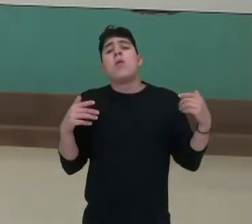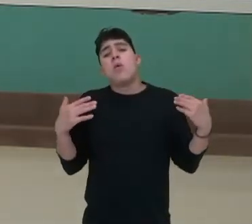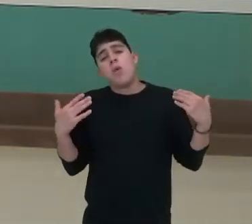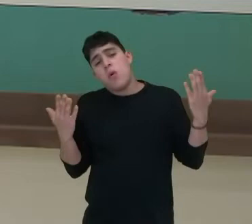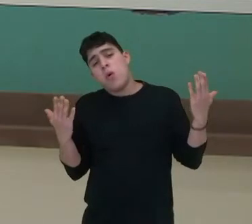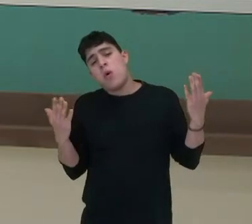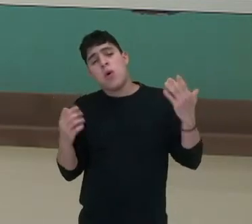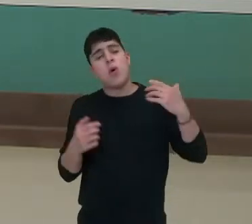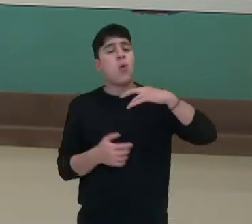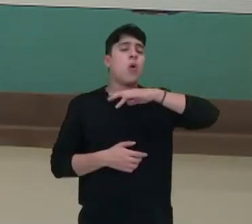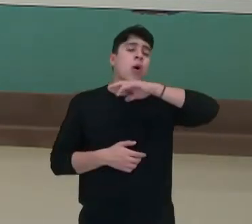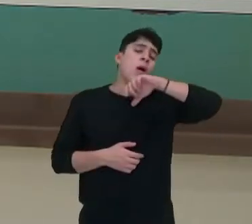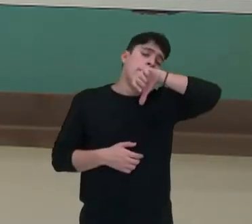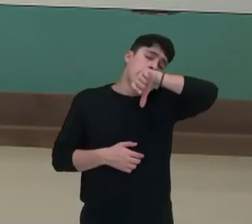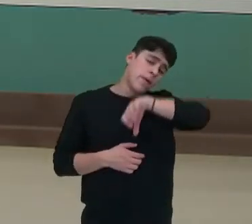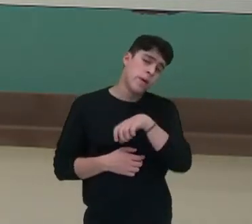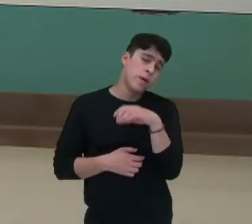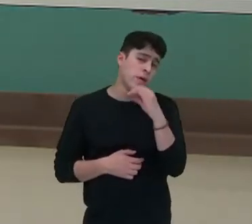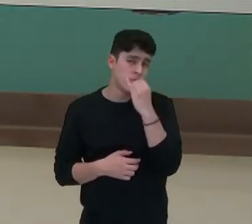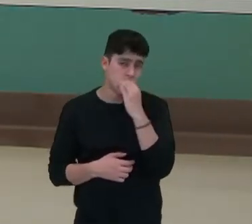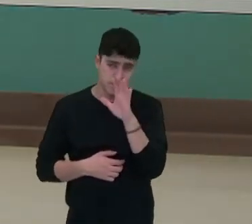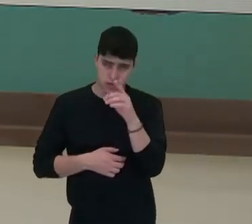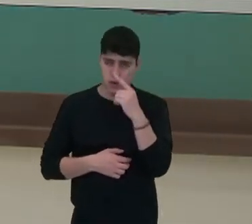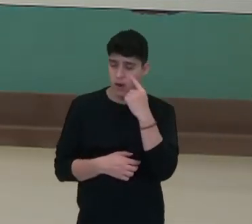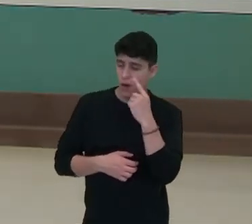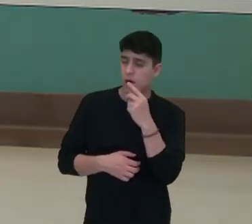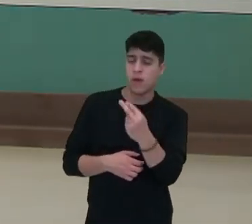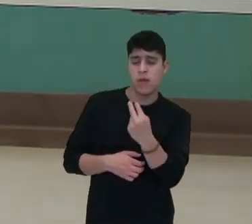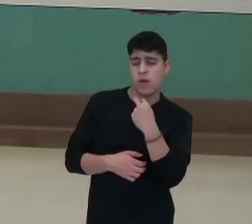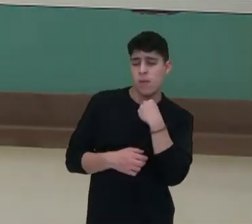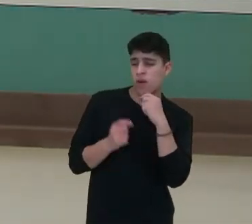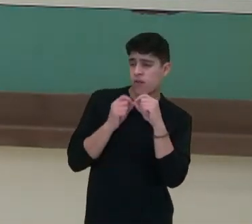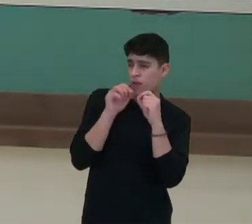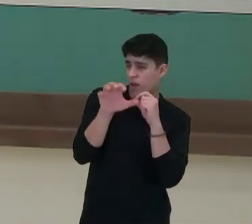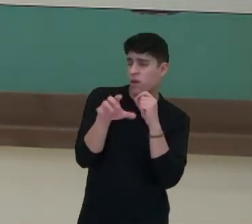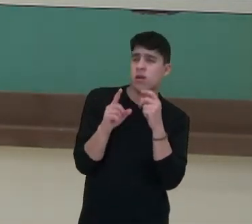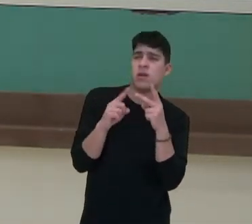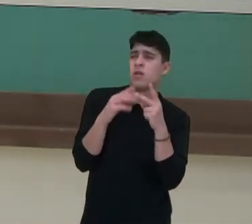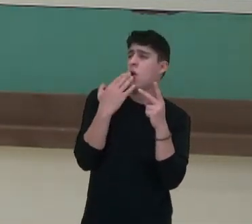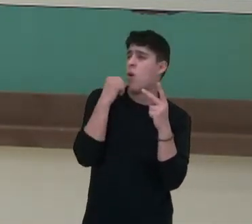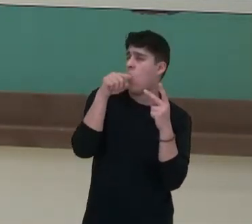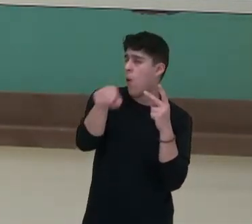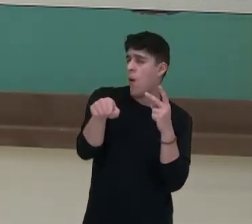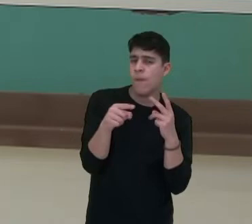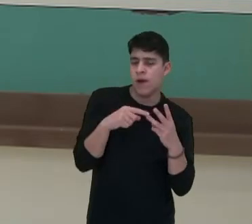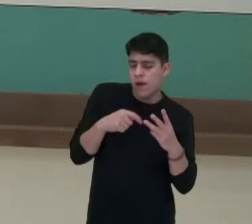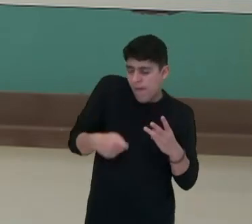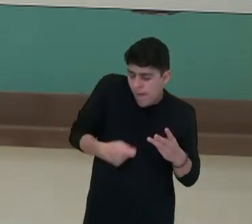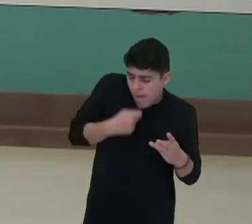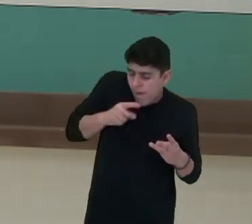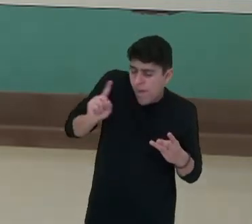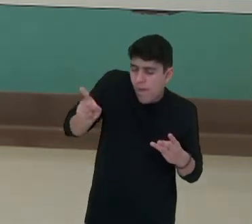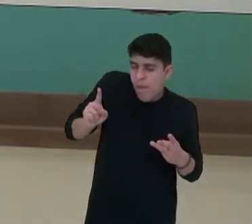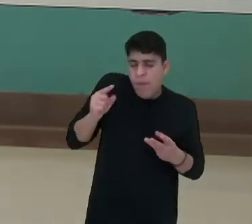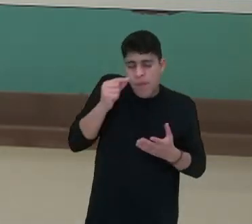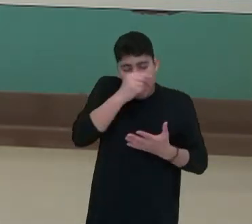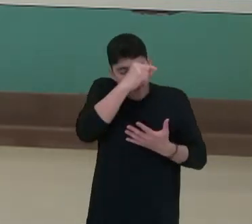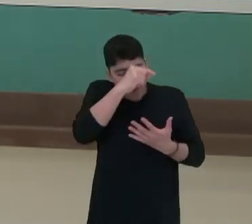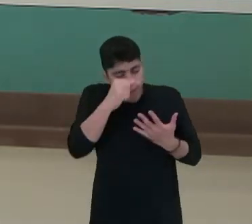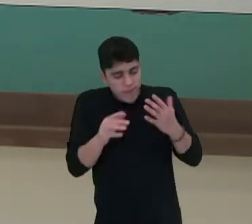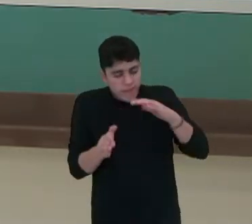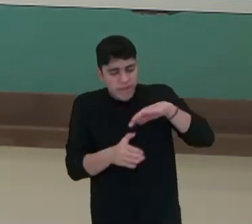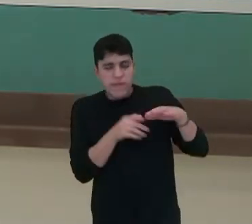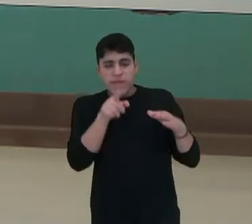é bom. Então evite fazer isso, não faça aquilo, não coma tal alimento. Aqui, nessa atividade, nós